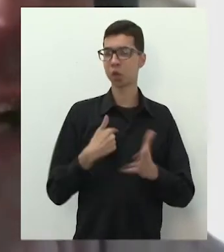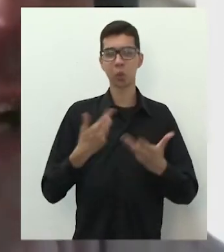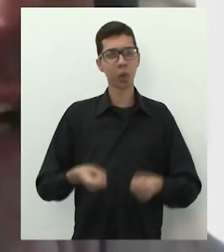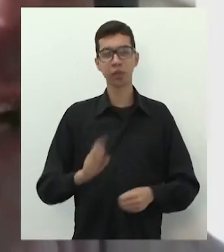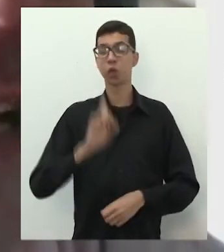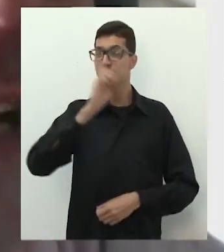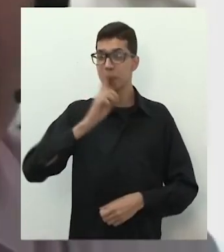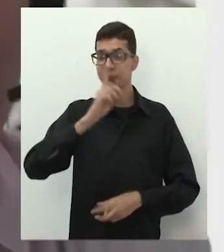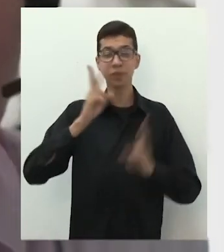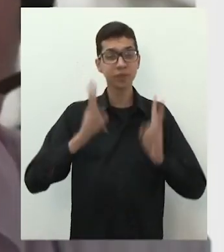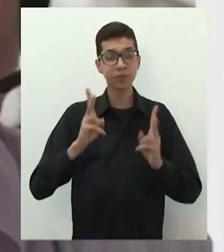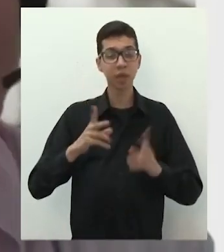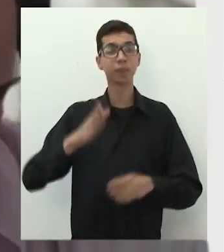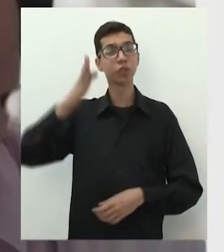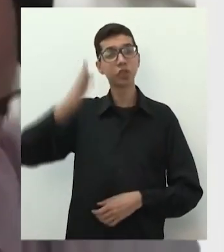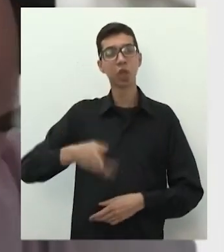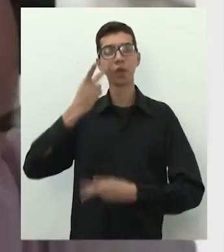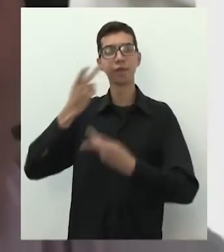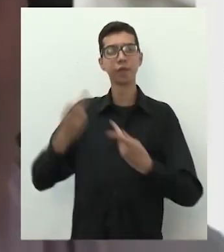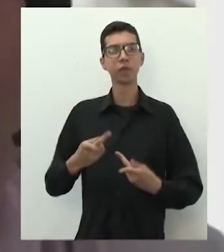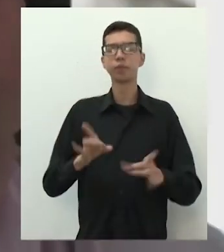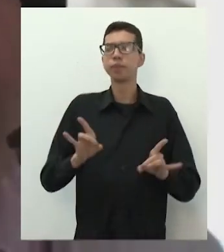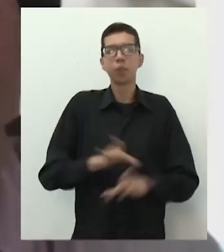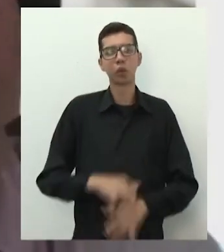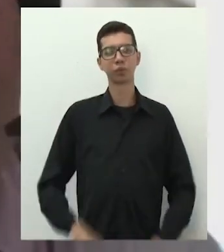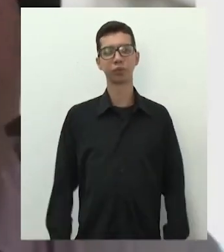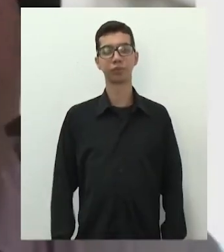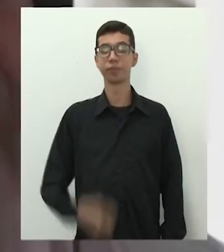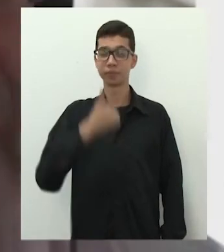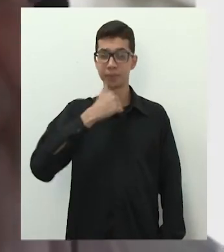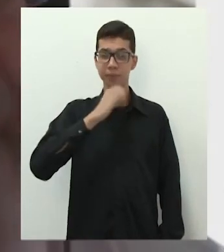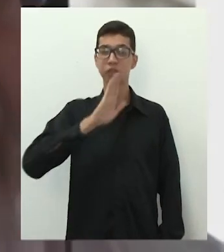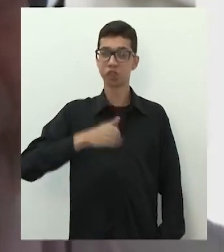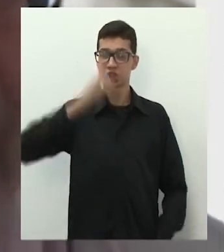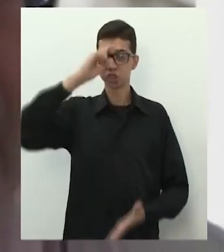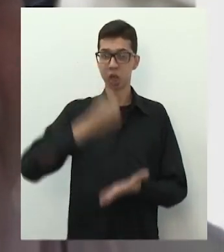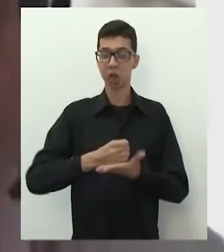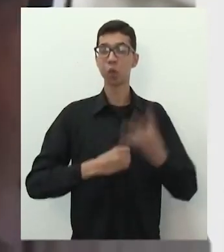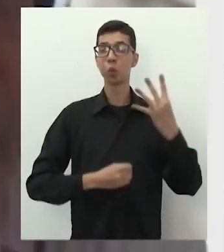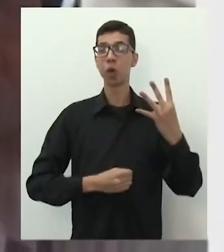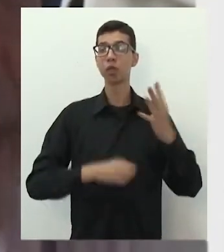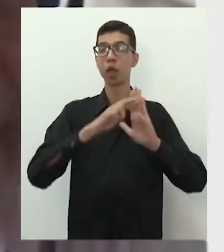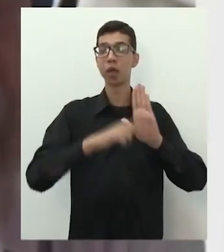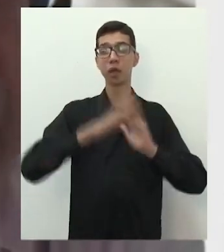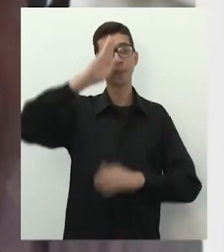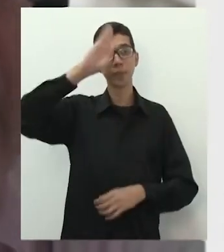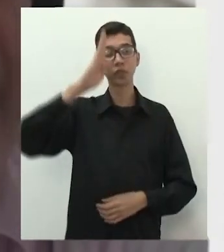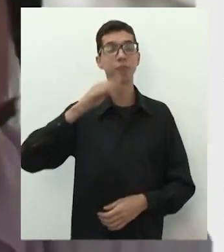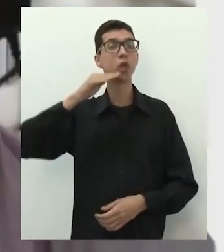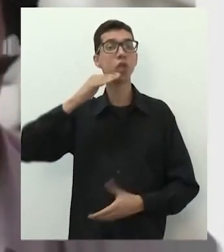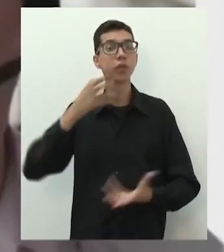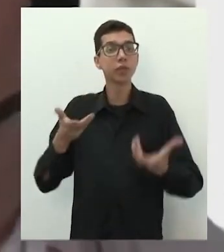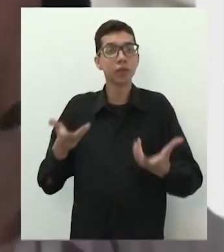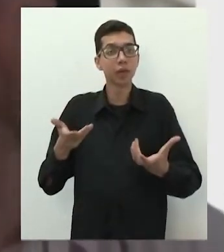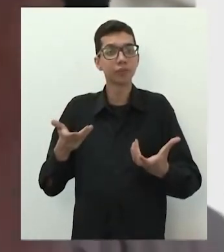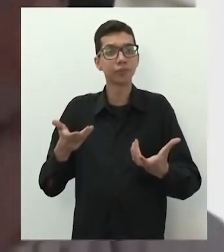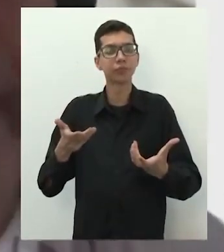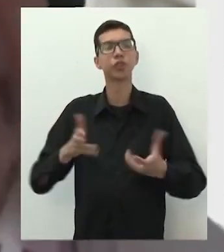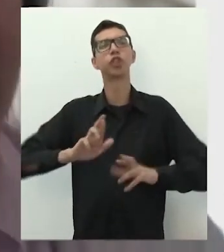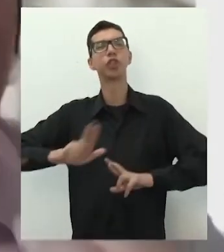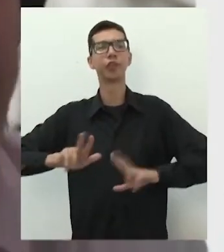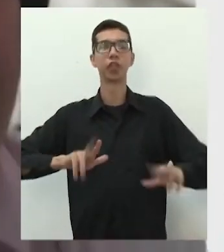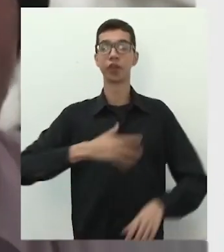regras na sala de aula. Adolescente, você vai colocar 4, que são aquelas 4 mais importantes que você acha. E aí cada professor vai ter seu jeito. Sei